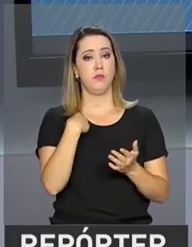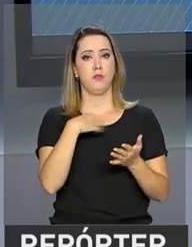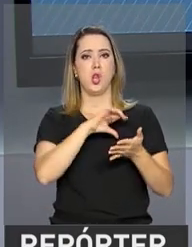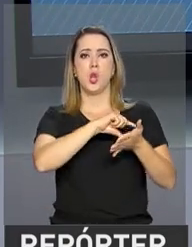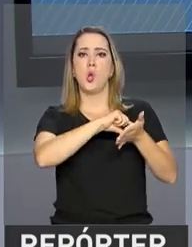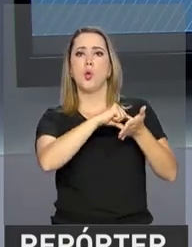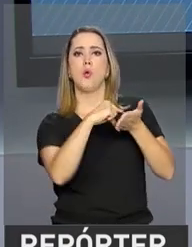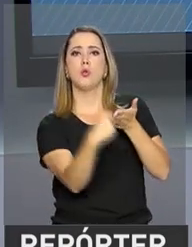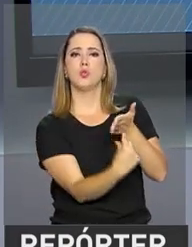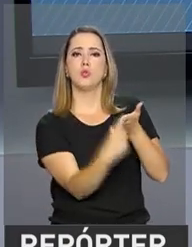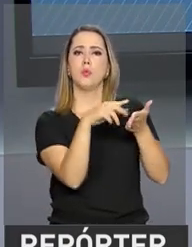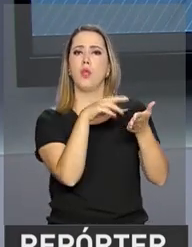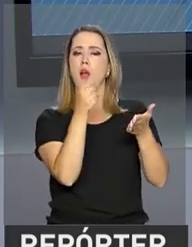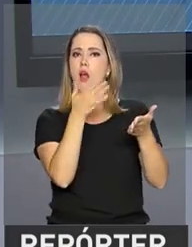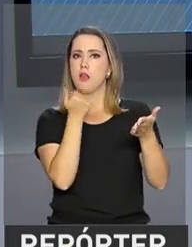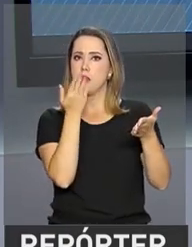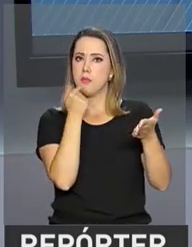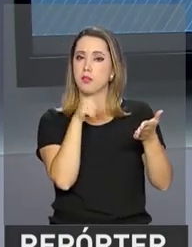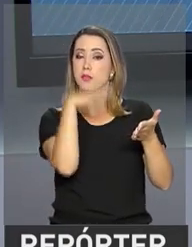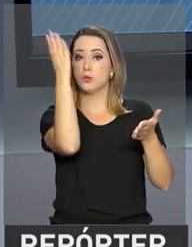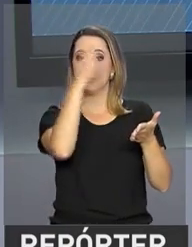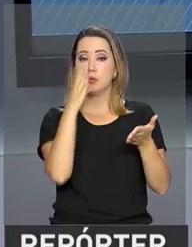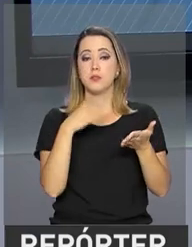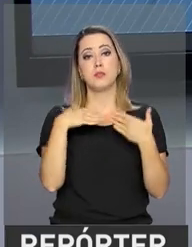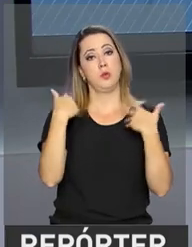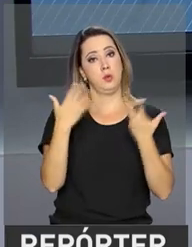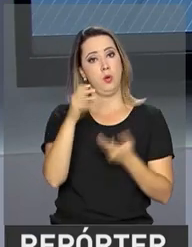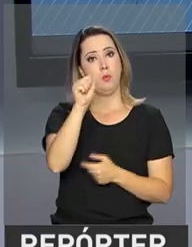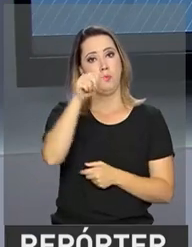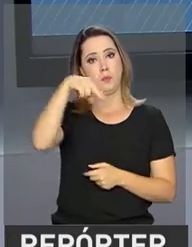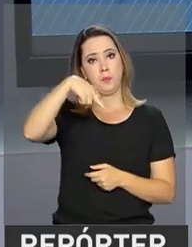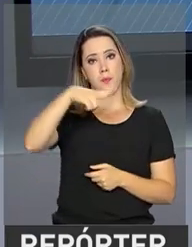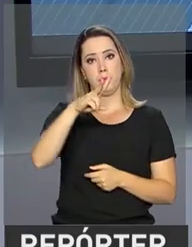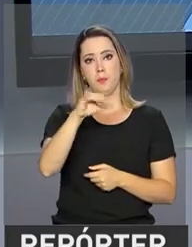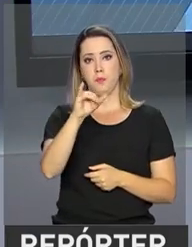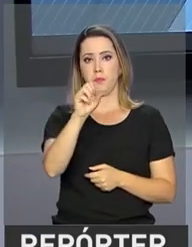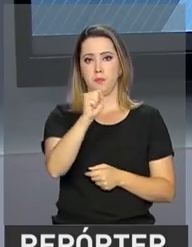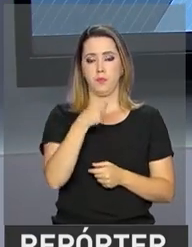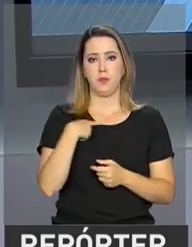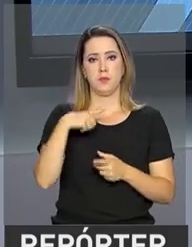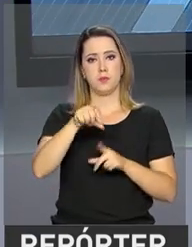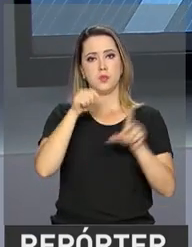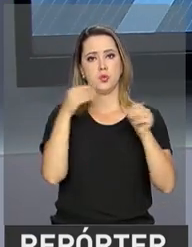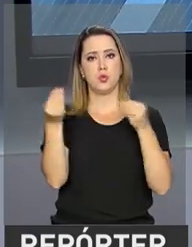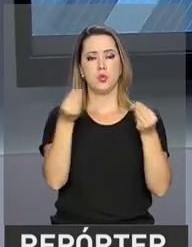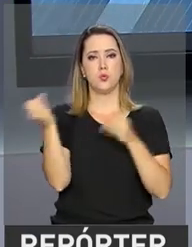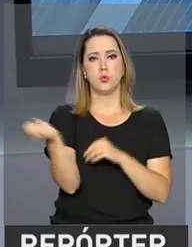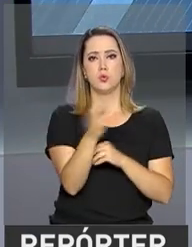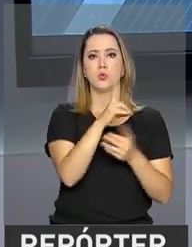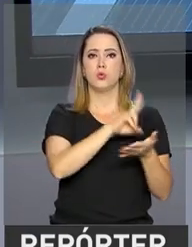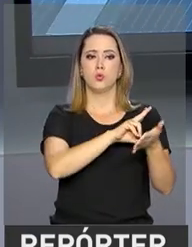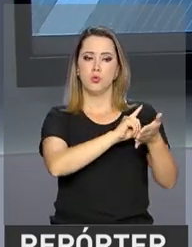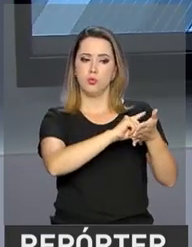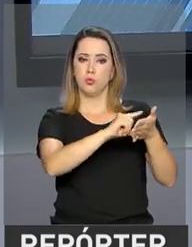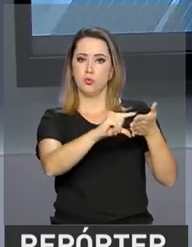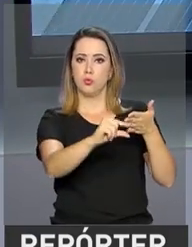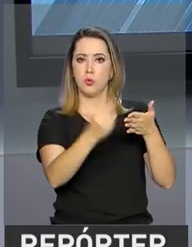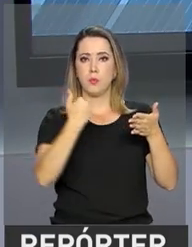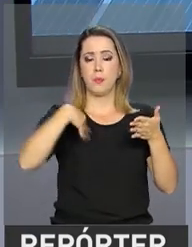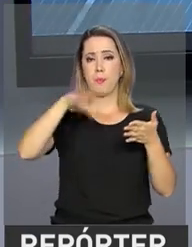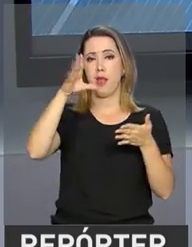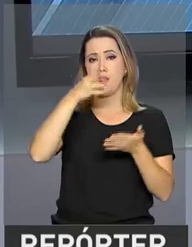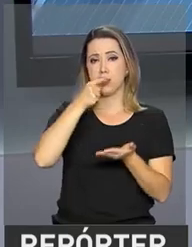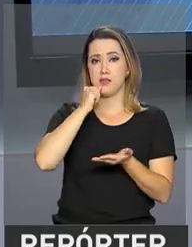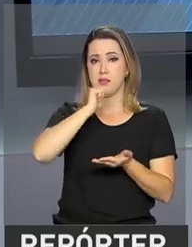brasileiros segundo ele a anvisa deve definir ainda neste ano novos modelos de rótulos para alimentos com altos teores de